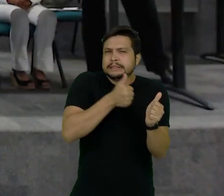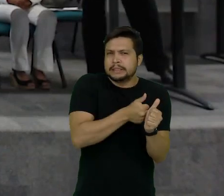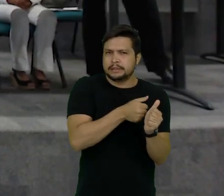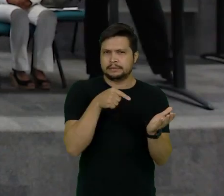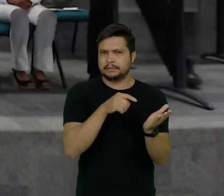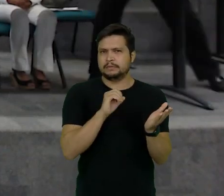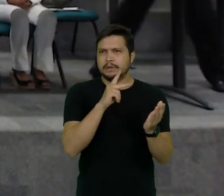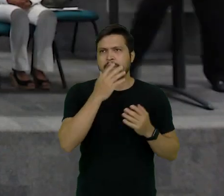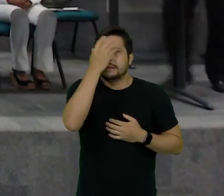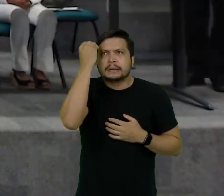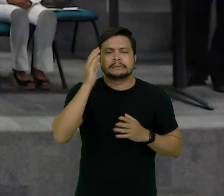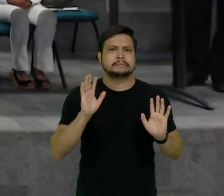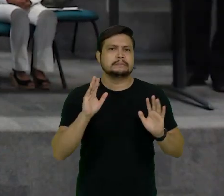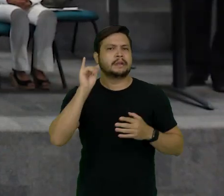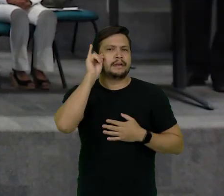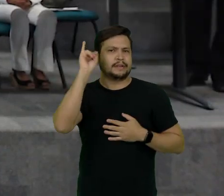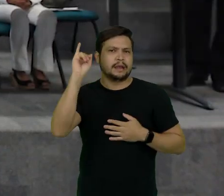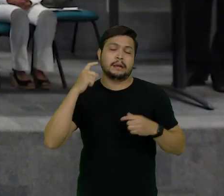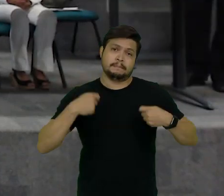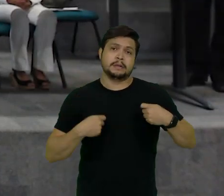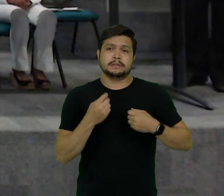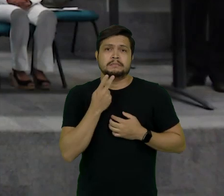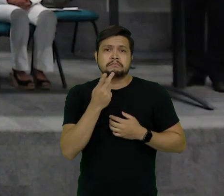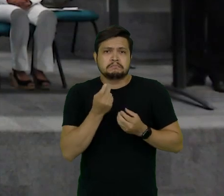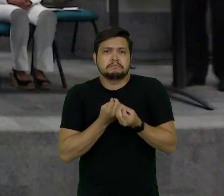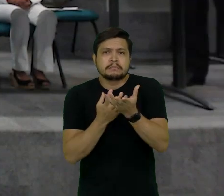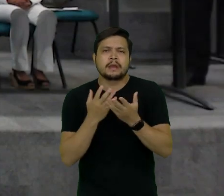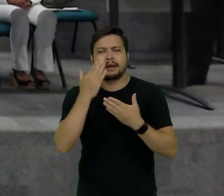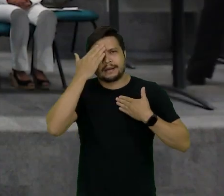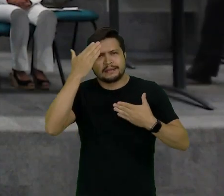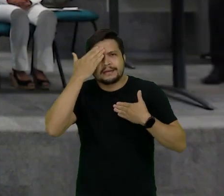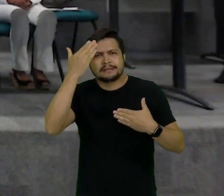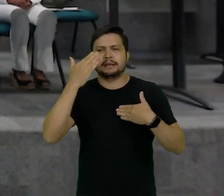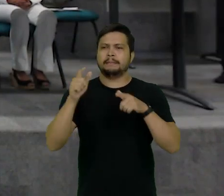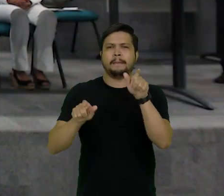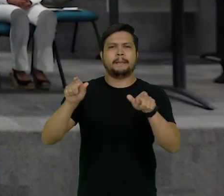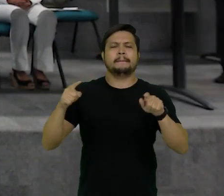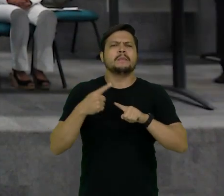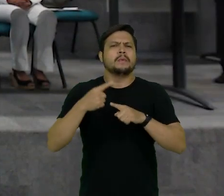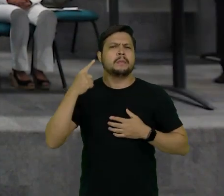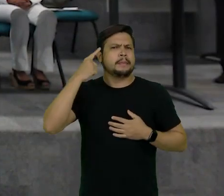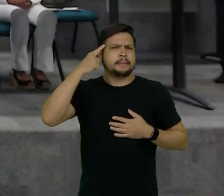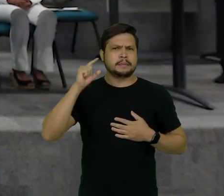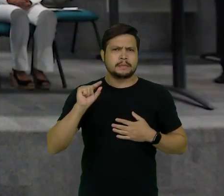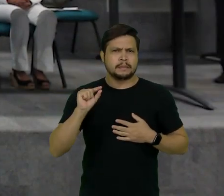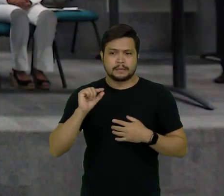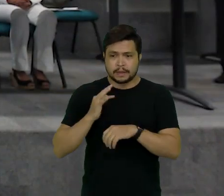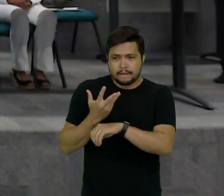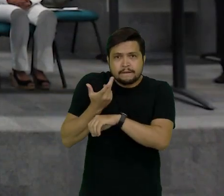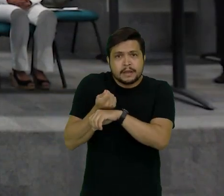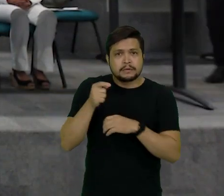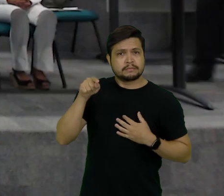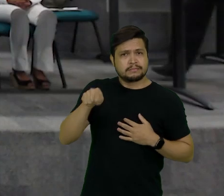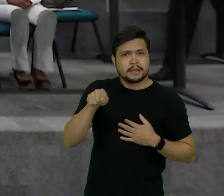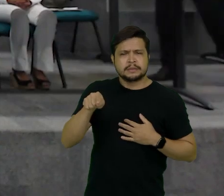não esquecer a quem a gente tem que agradecer, porque eu acho que um evento desse